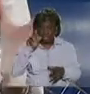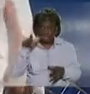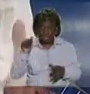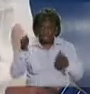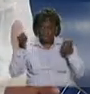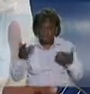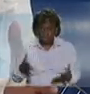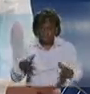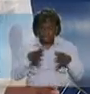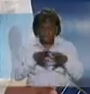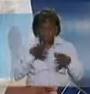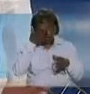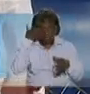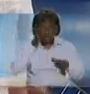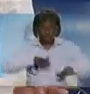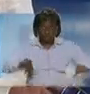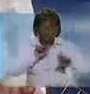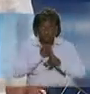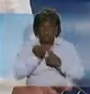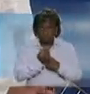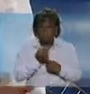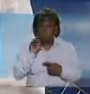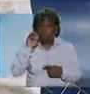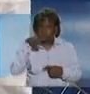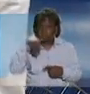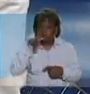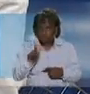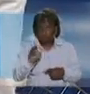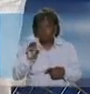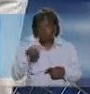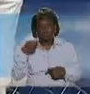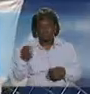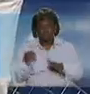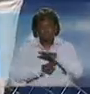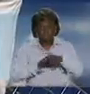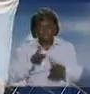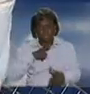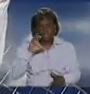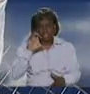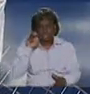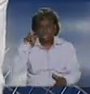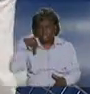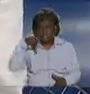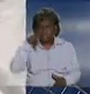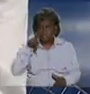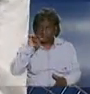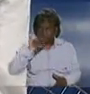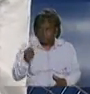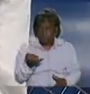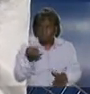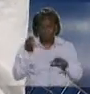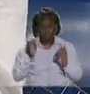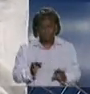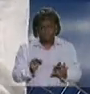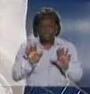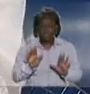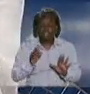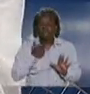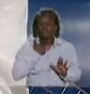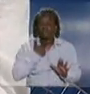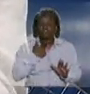falou, da sociedade civil, né, uma ONG, ou são empresas com CNPJ, cuja